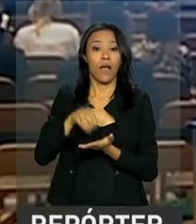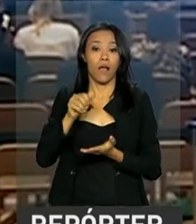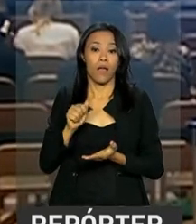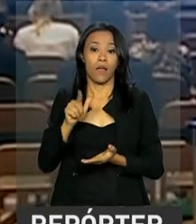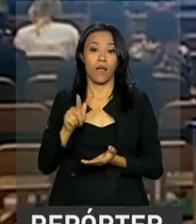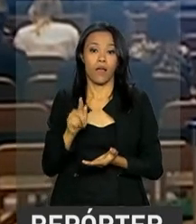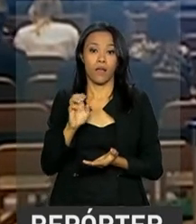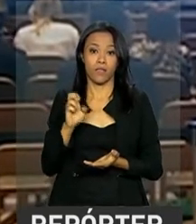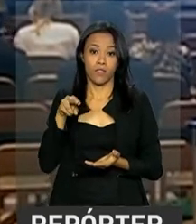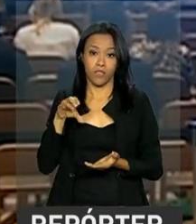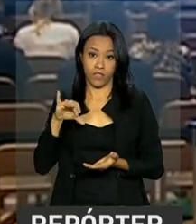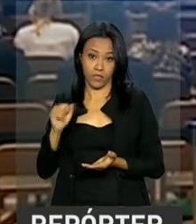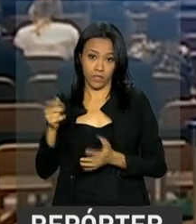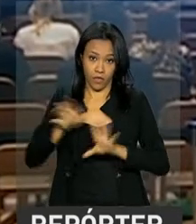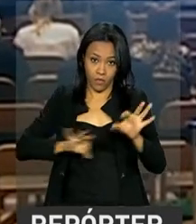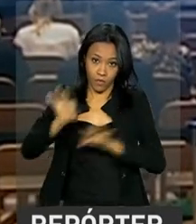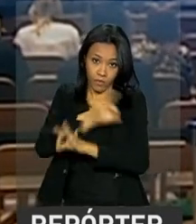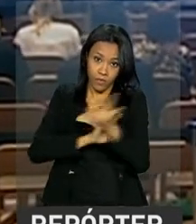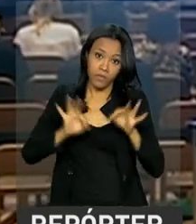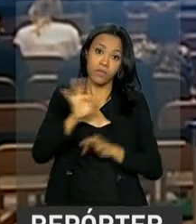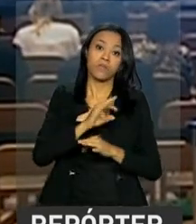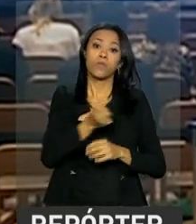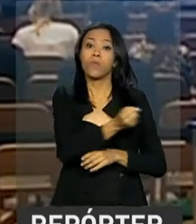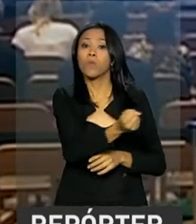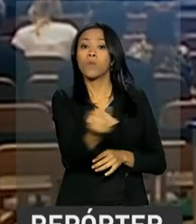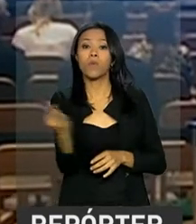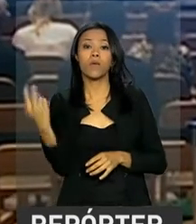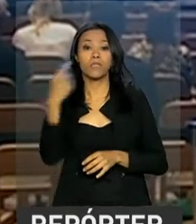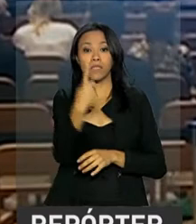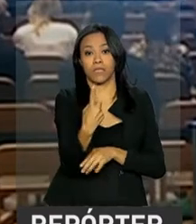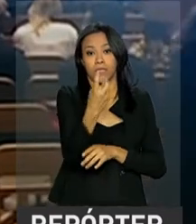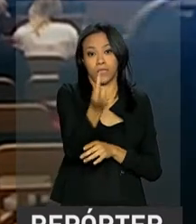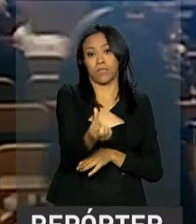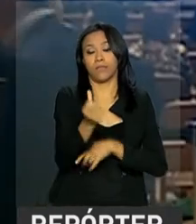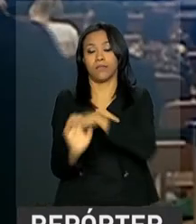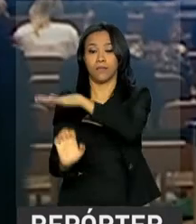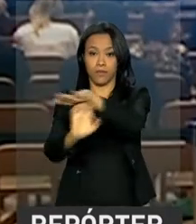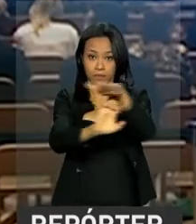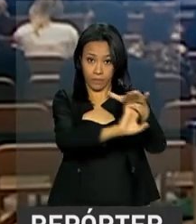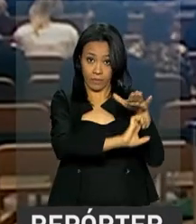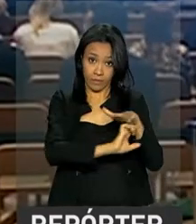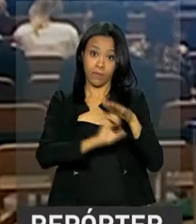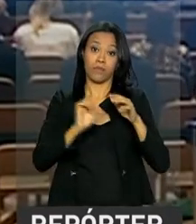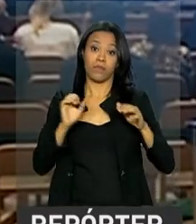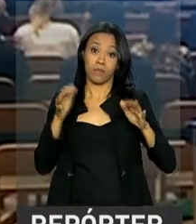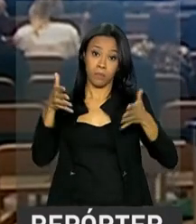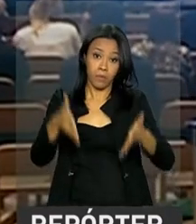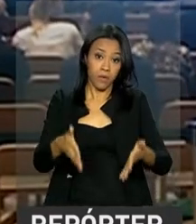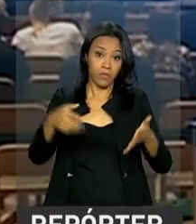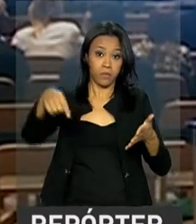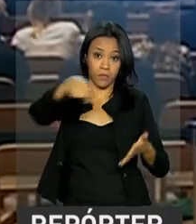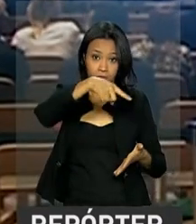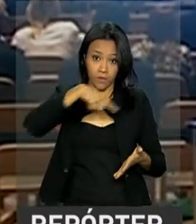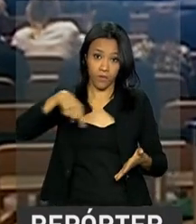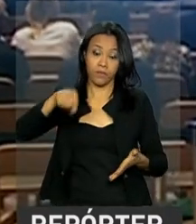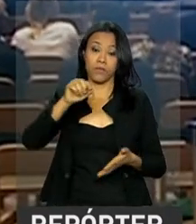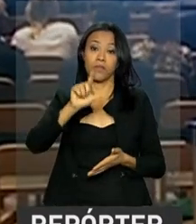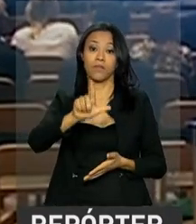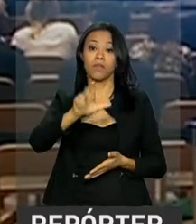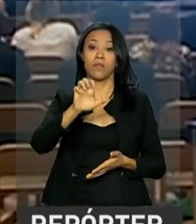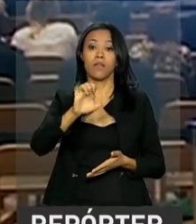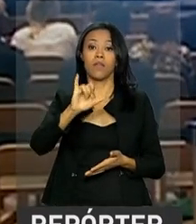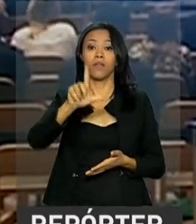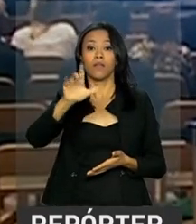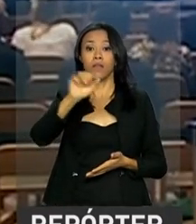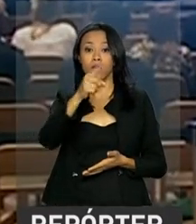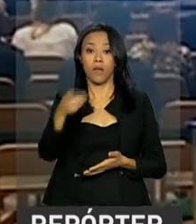certame. E são 16 empresas que participam desses leilões, é a retomada dos leilões do